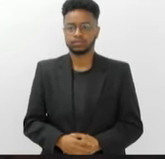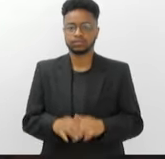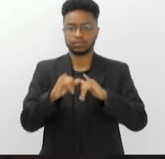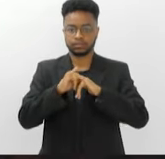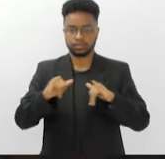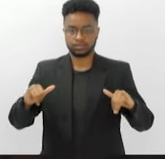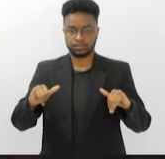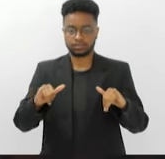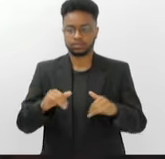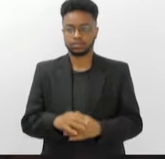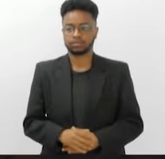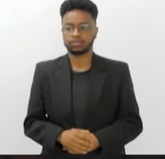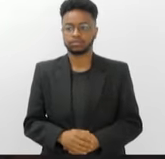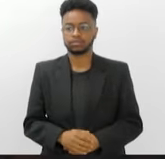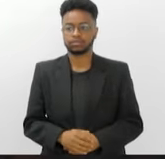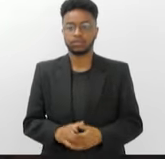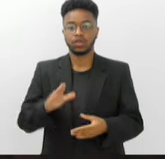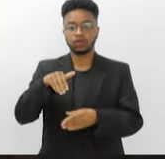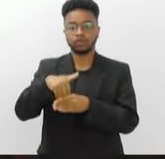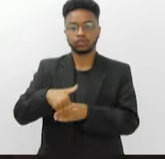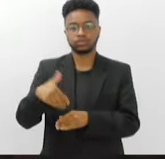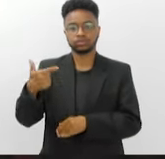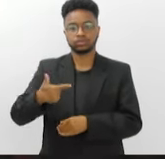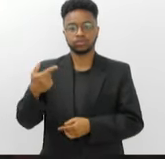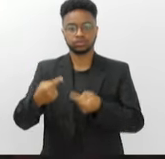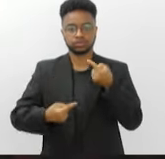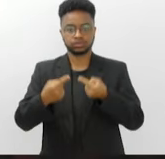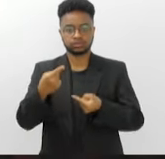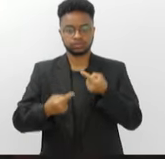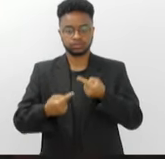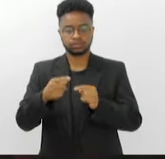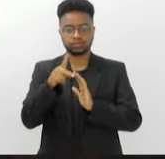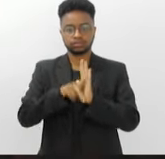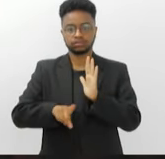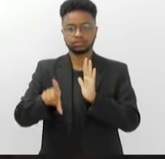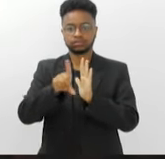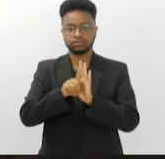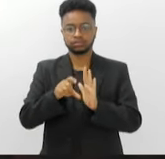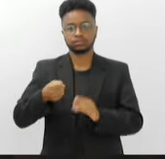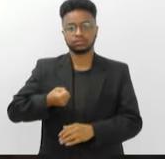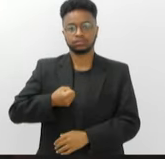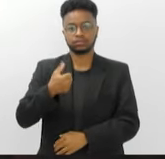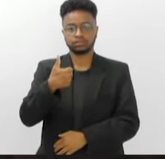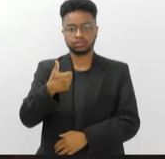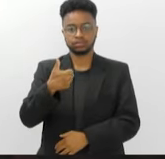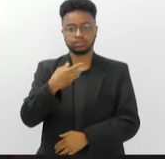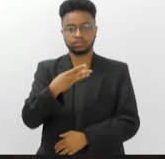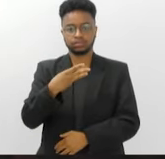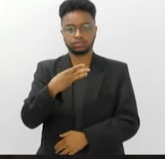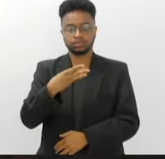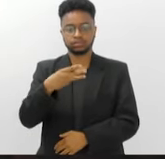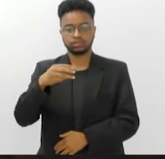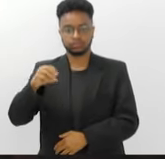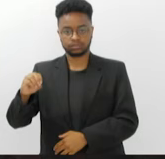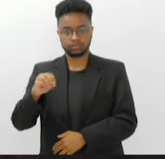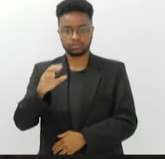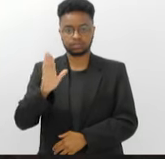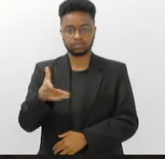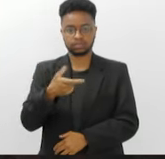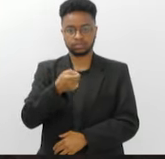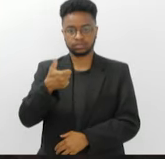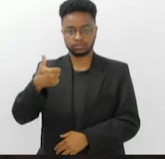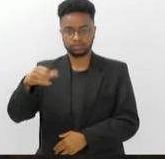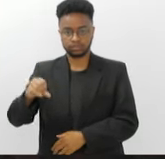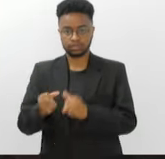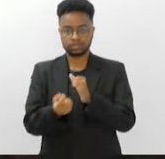Anuncio. Em votação, em segunda discussão, projeto de lei número 1300 de 2019, de autoria da deputada Tia